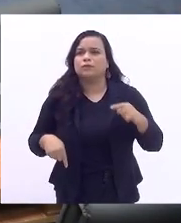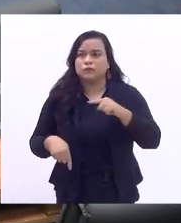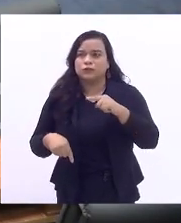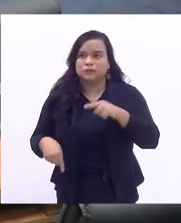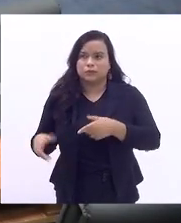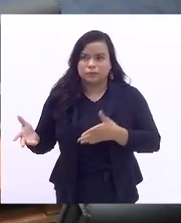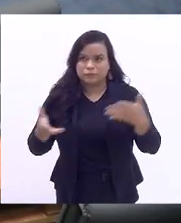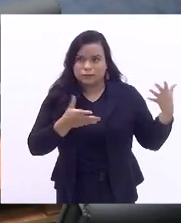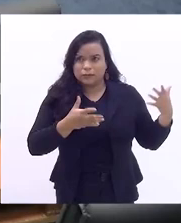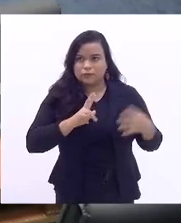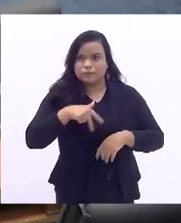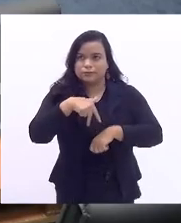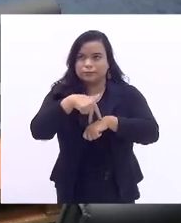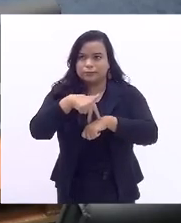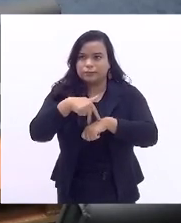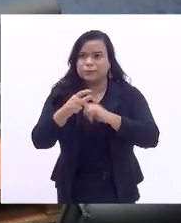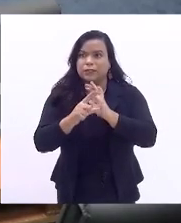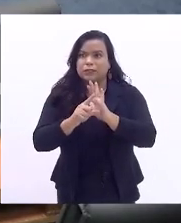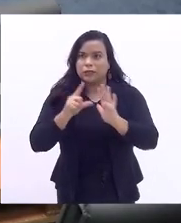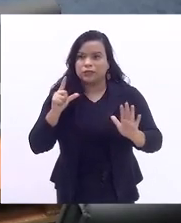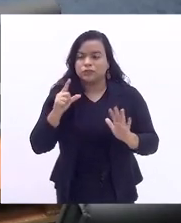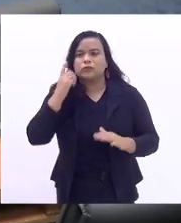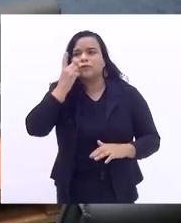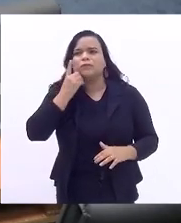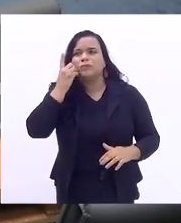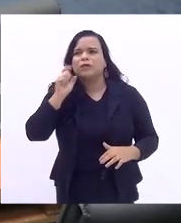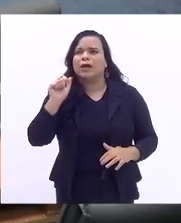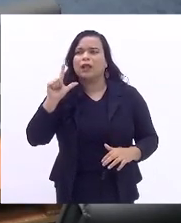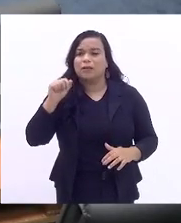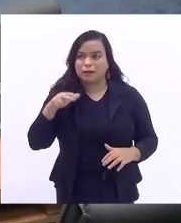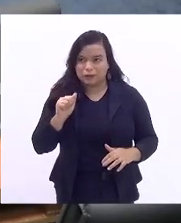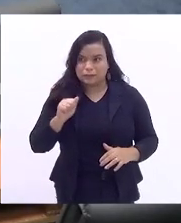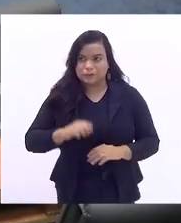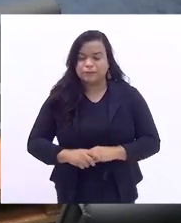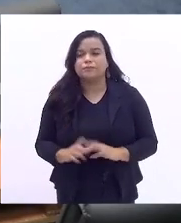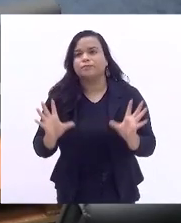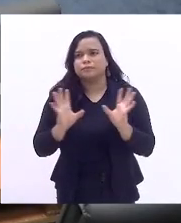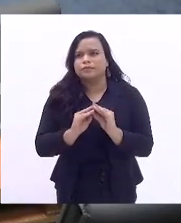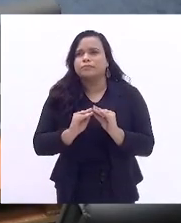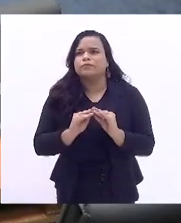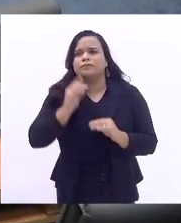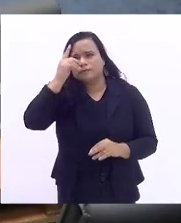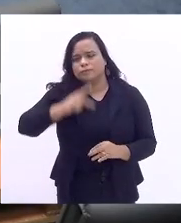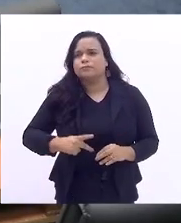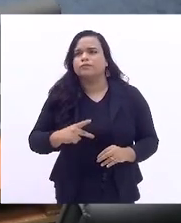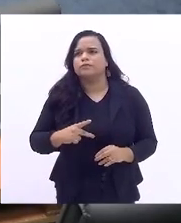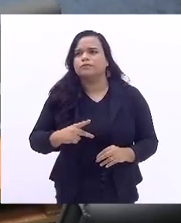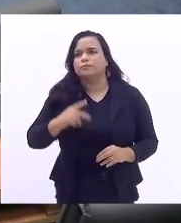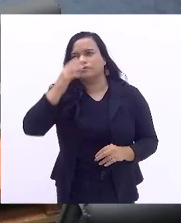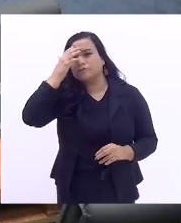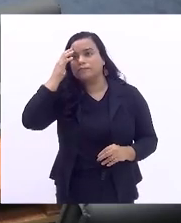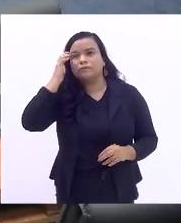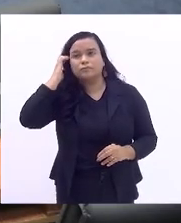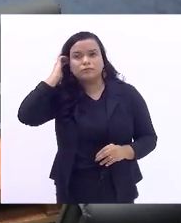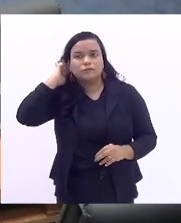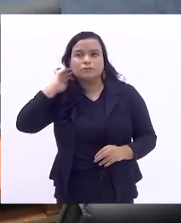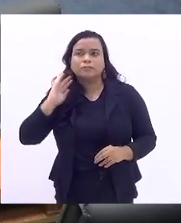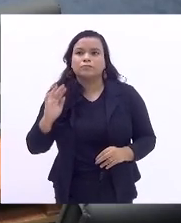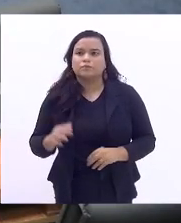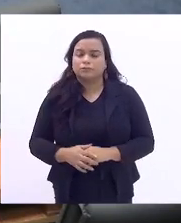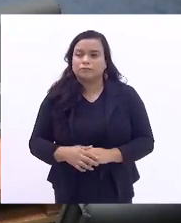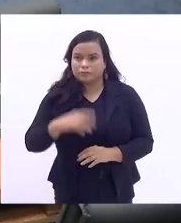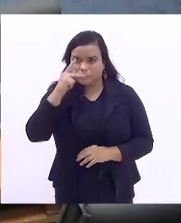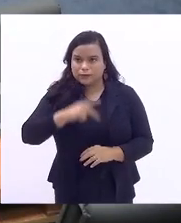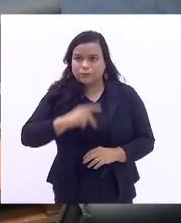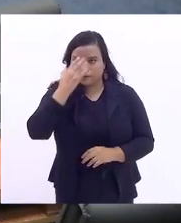vai excelência vai usar lá antes porém deputada Alana presidente Presidente Obrigado são